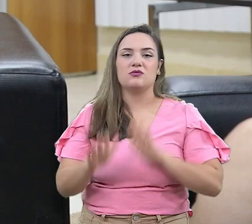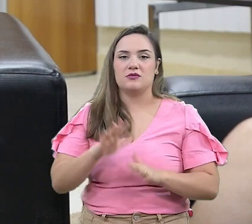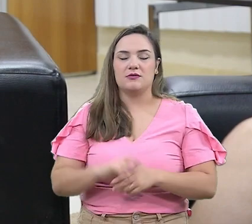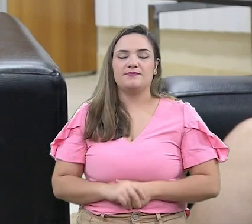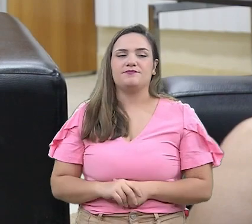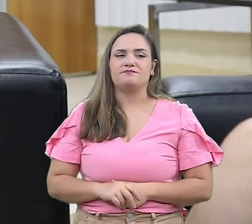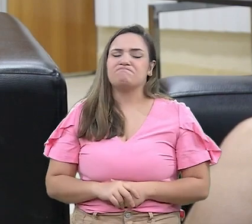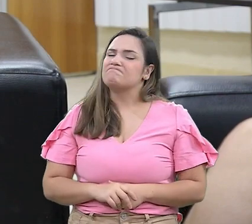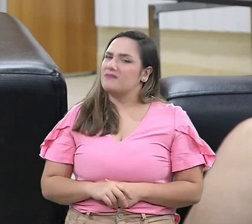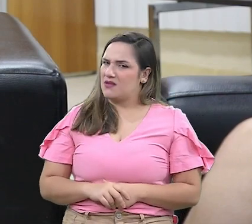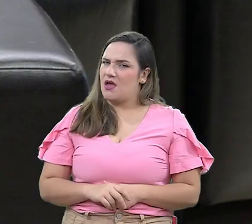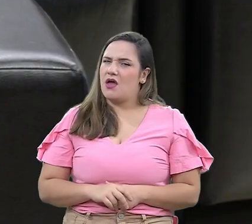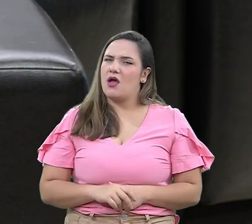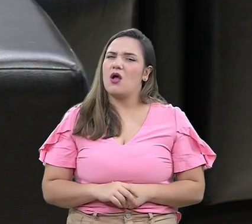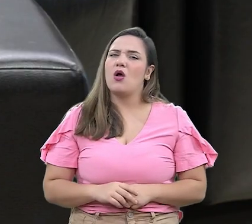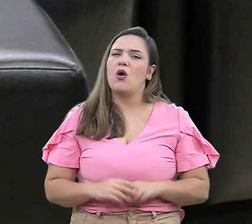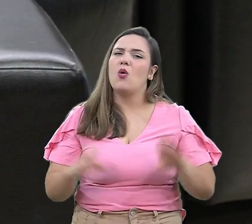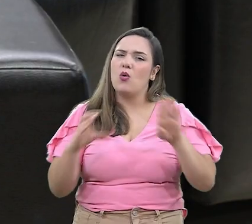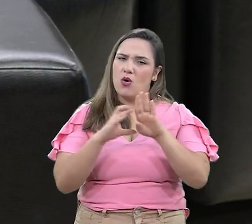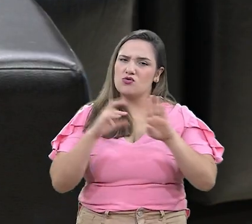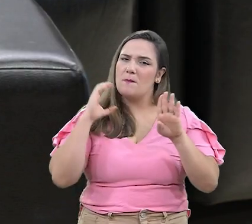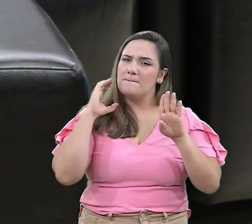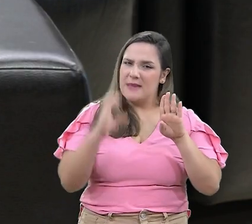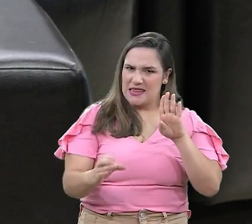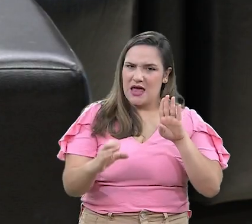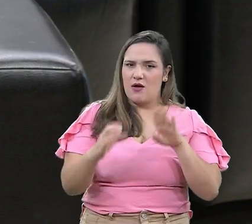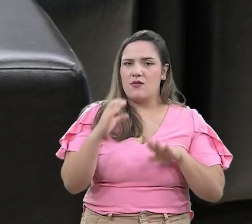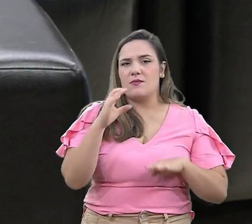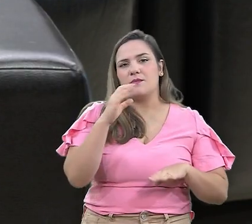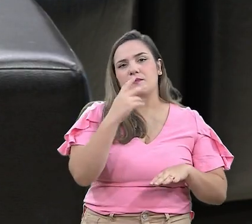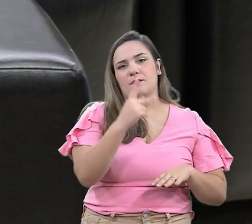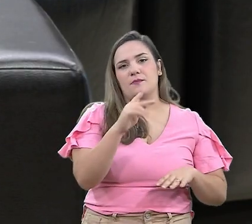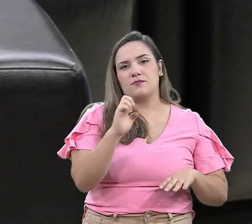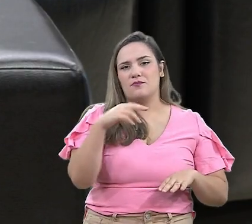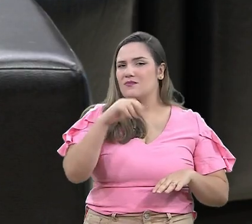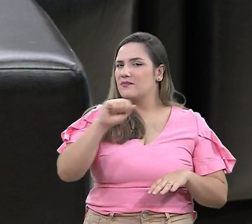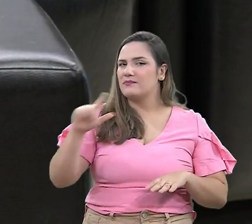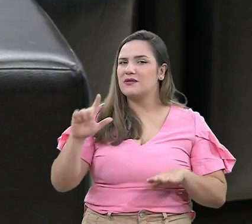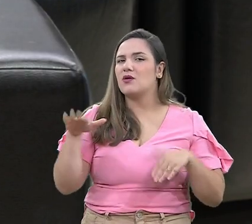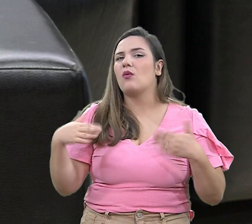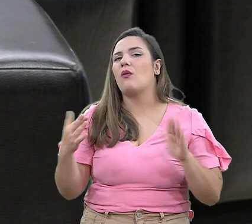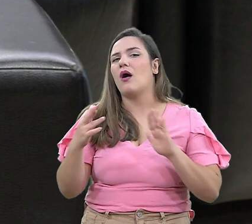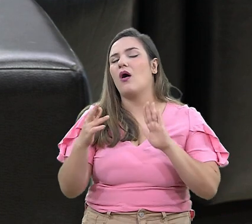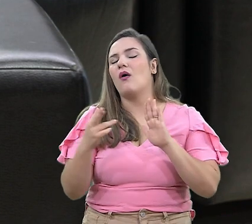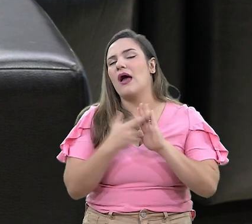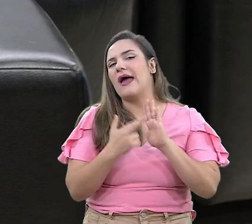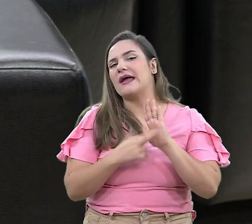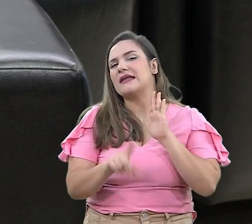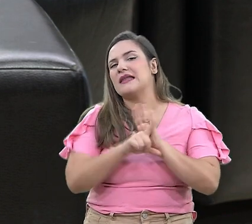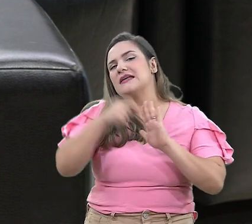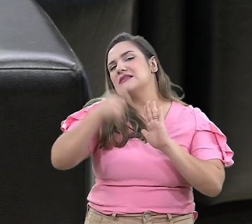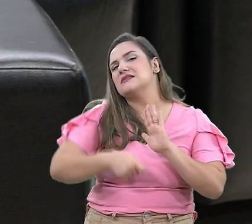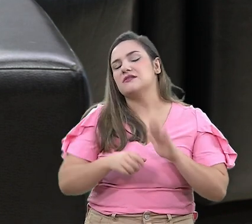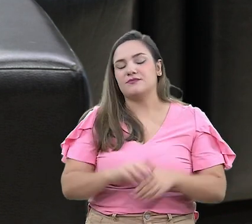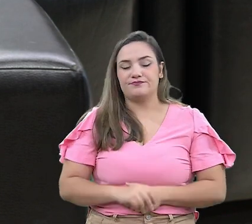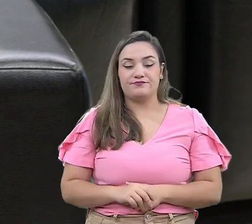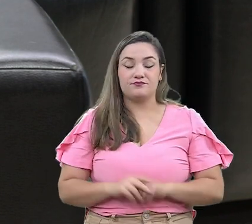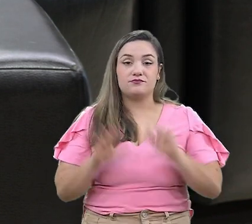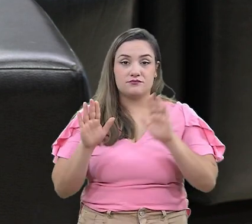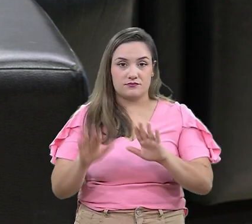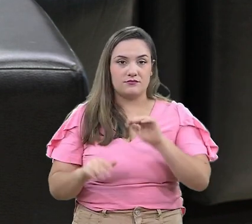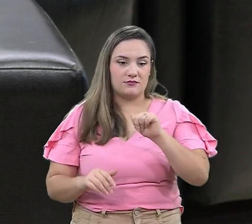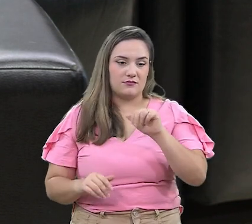Penal sobre assédio moral? O Código Penal, ele estabelece que o assédio sexual é